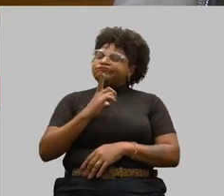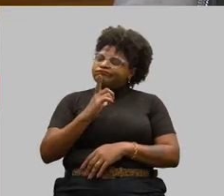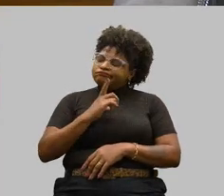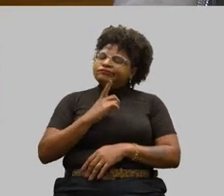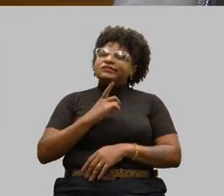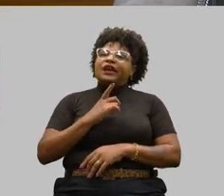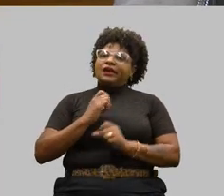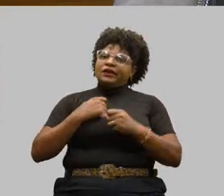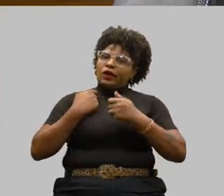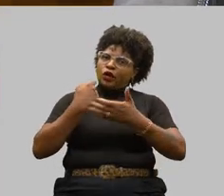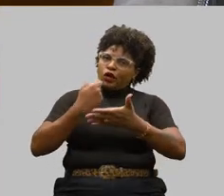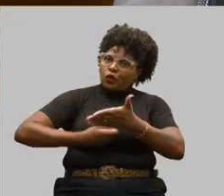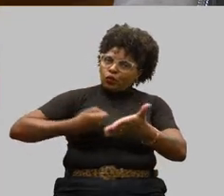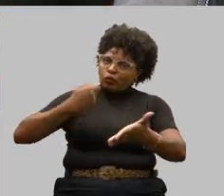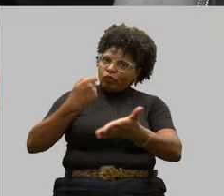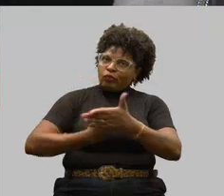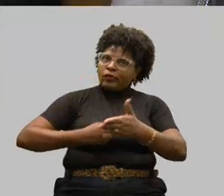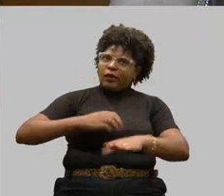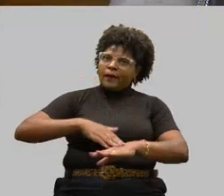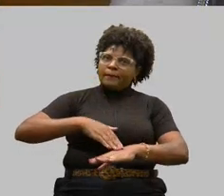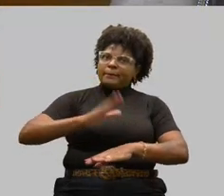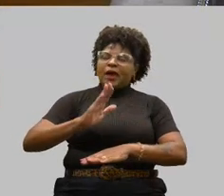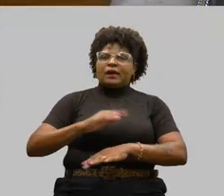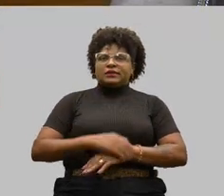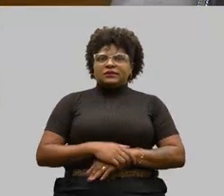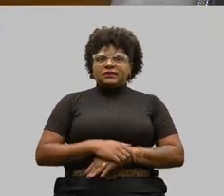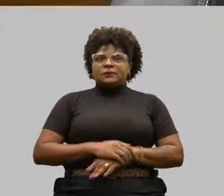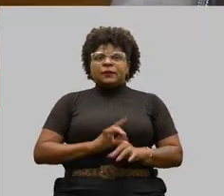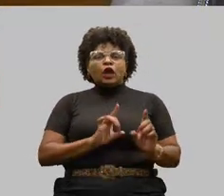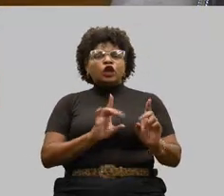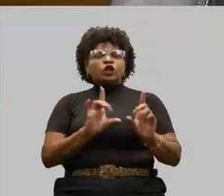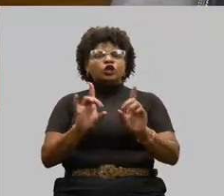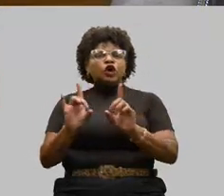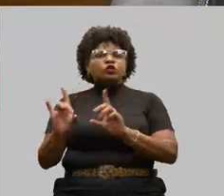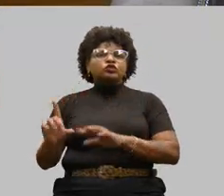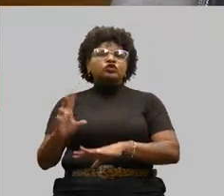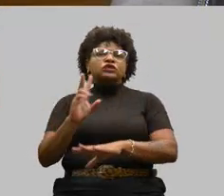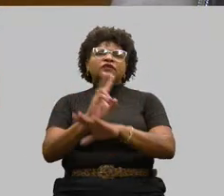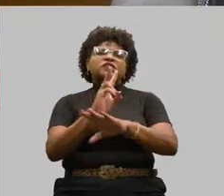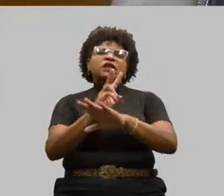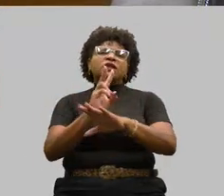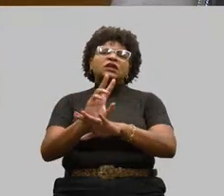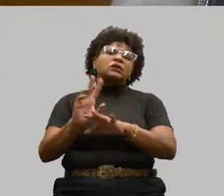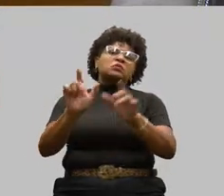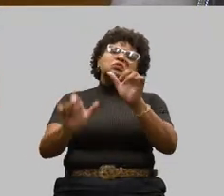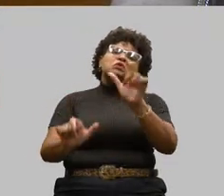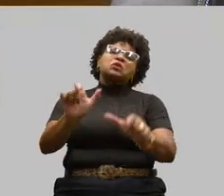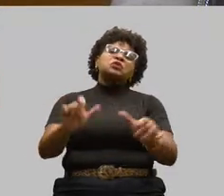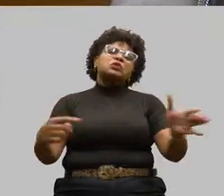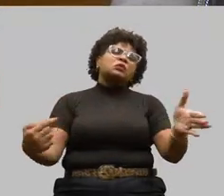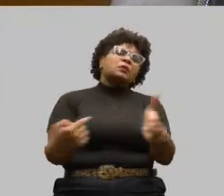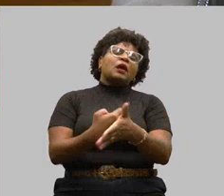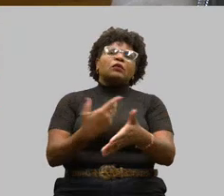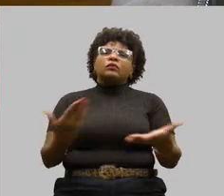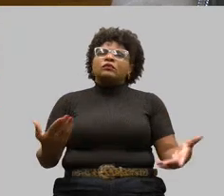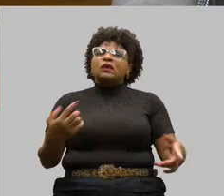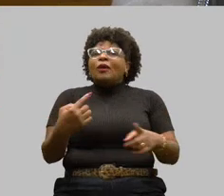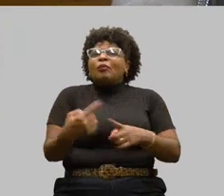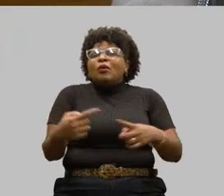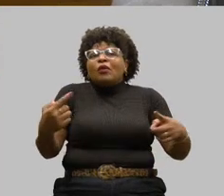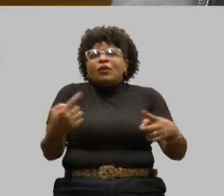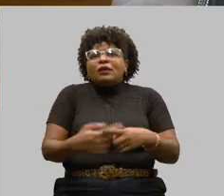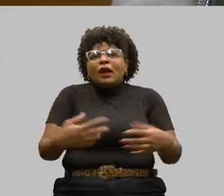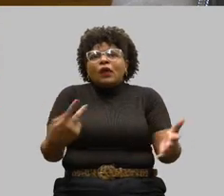e me perguntam muito no nosso dia da fiscalização Quais são os maiores entraves se é resistência ou se é desconhecimento